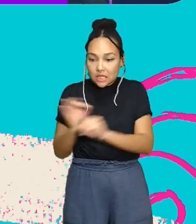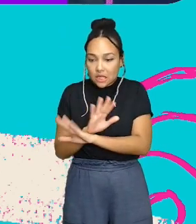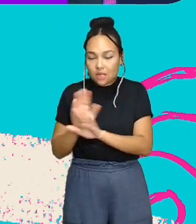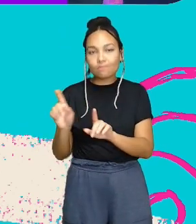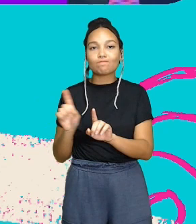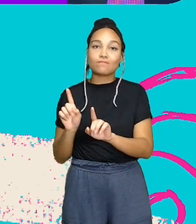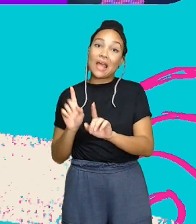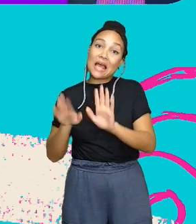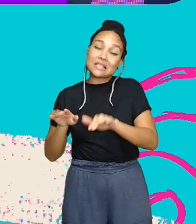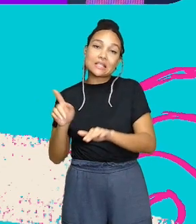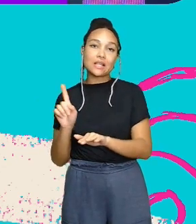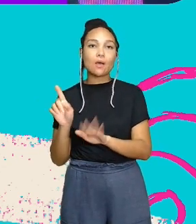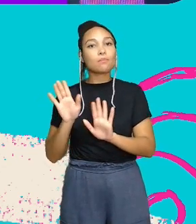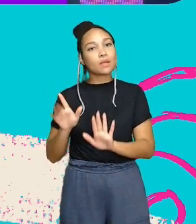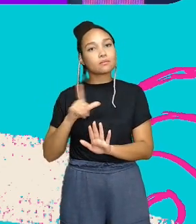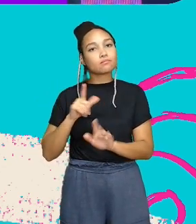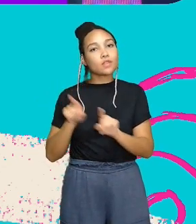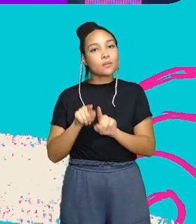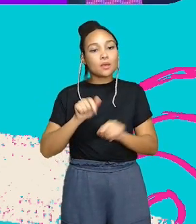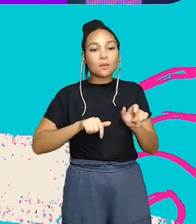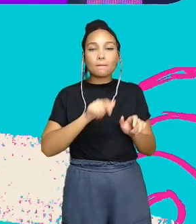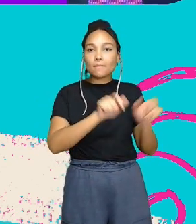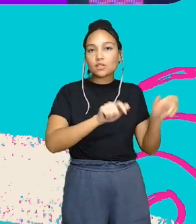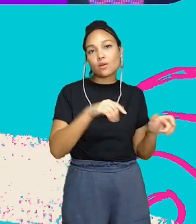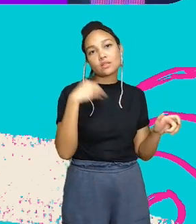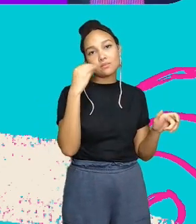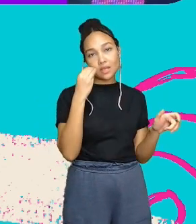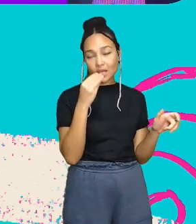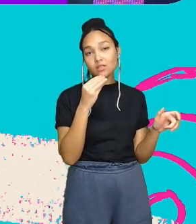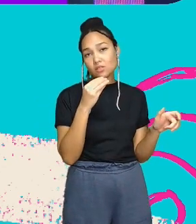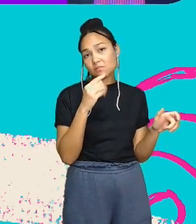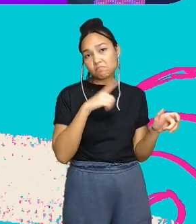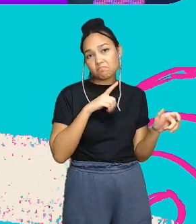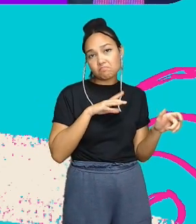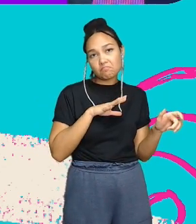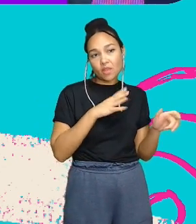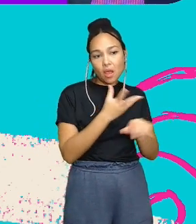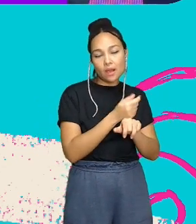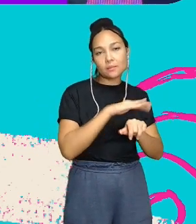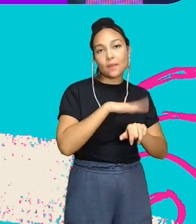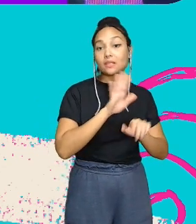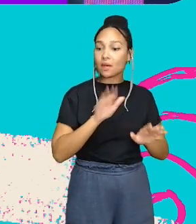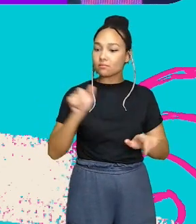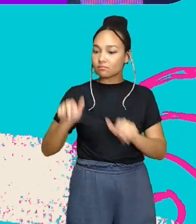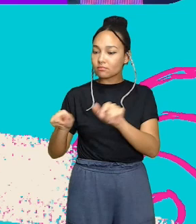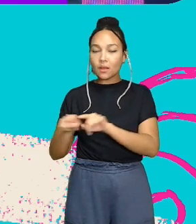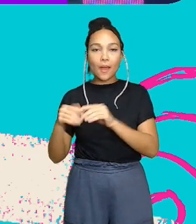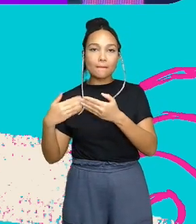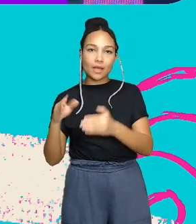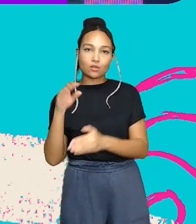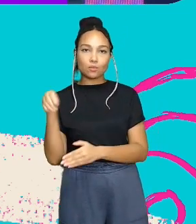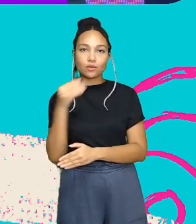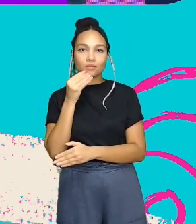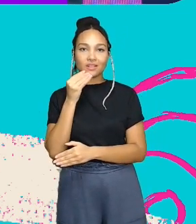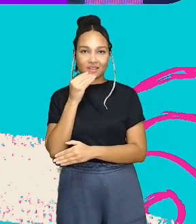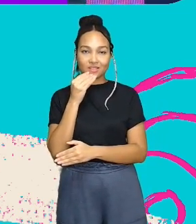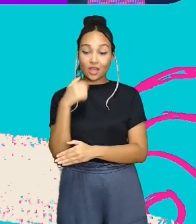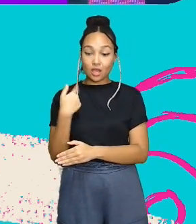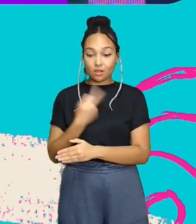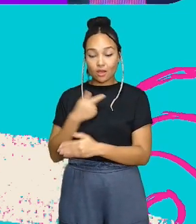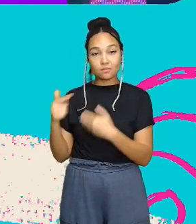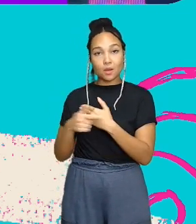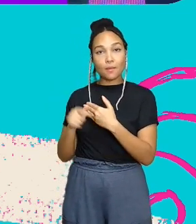quanto outras pessoas já mais experientes, mas eles estão ali abertos a uma oportunidade. E resta a nós ter esse